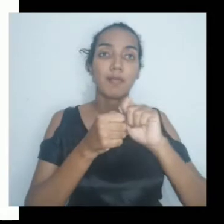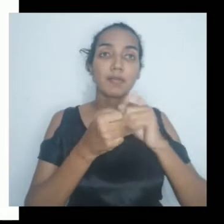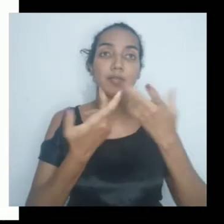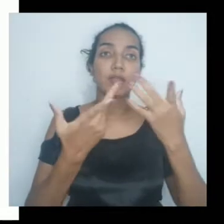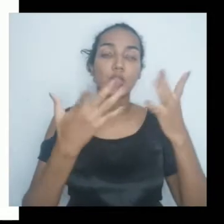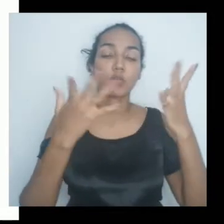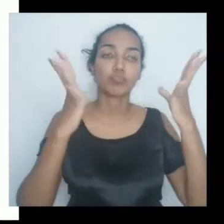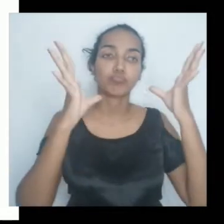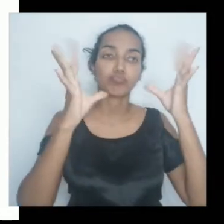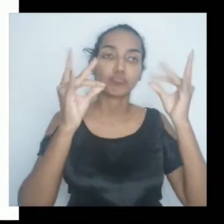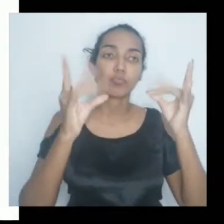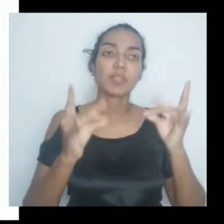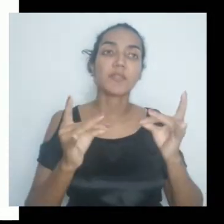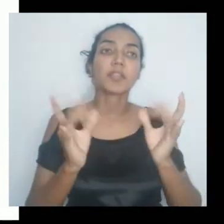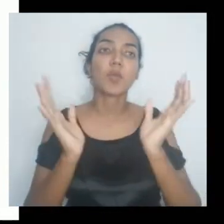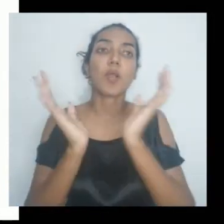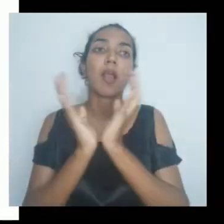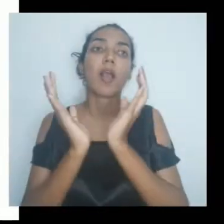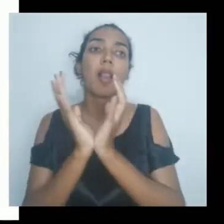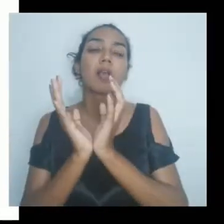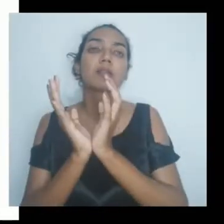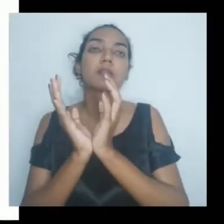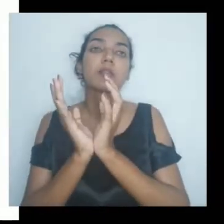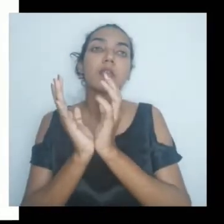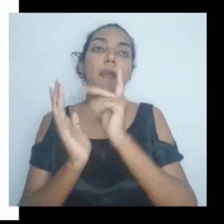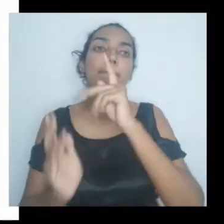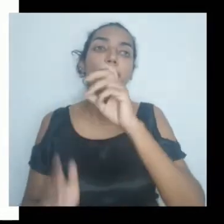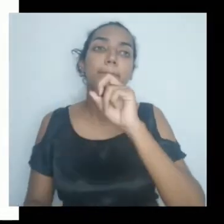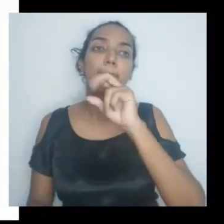classe poupança. Então, eu vou chavear aqui rapidamente